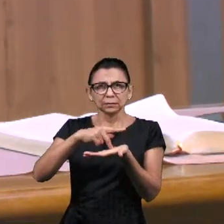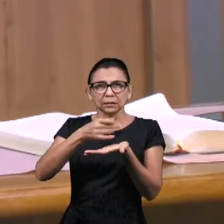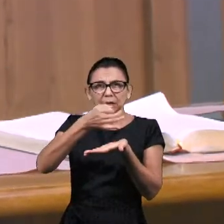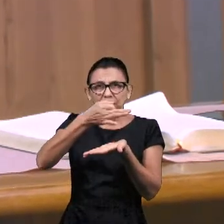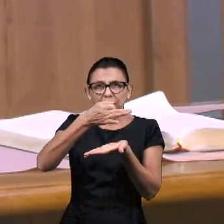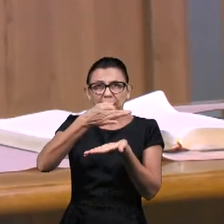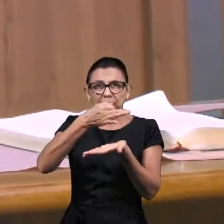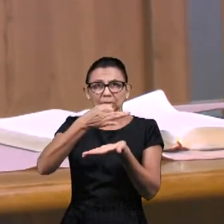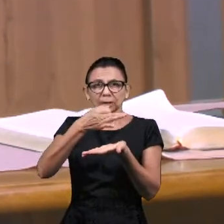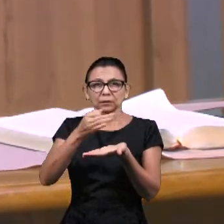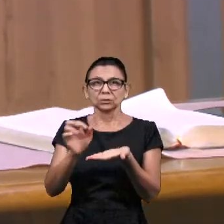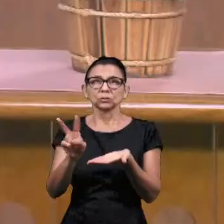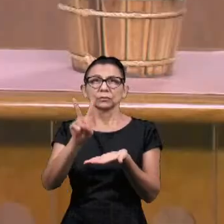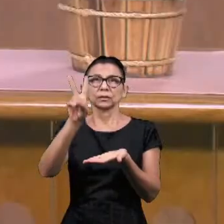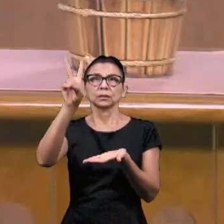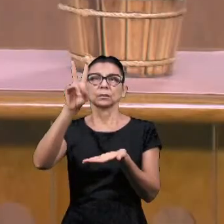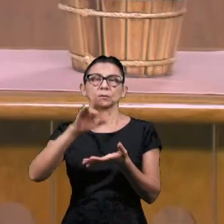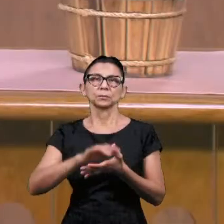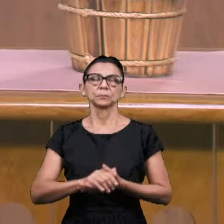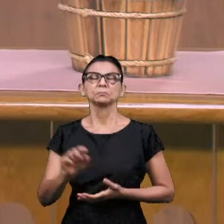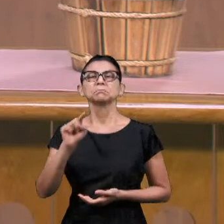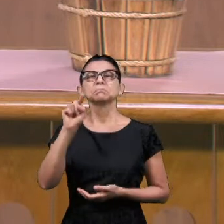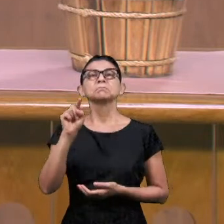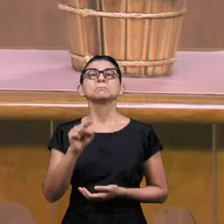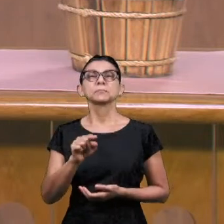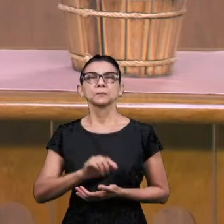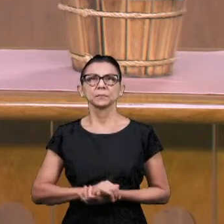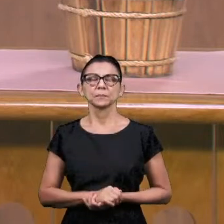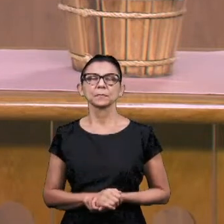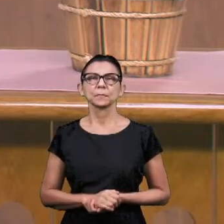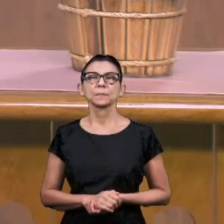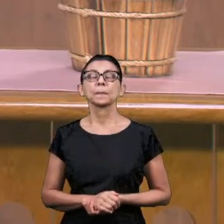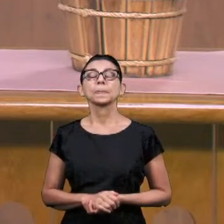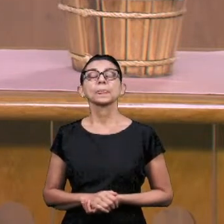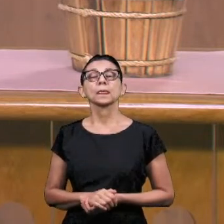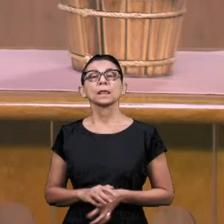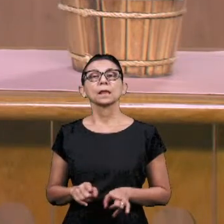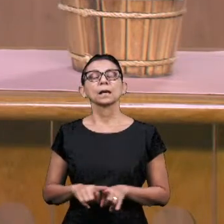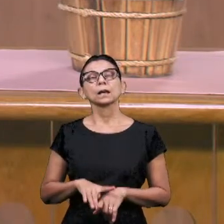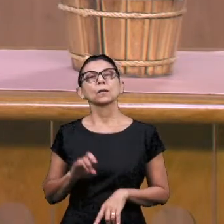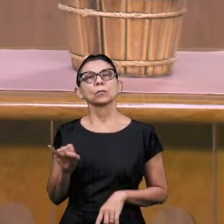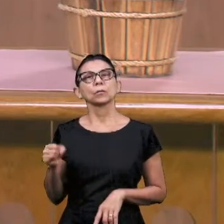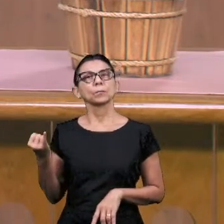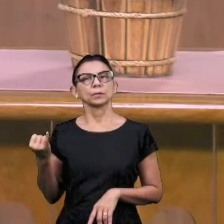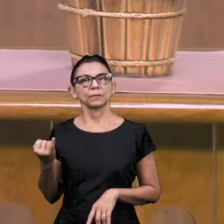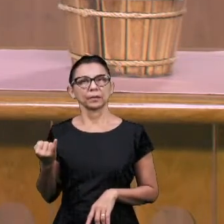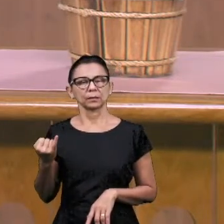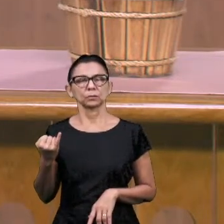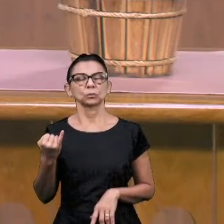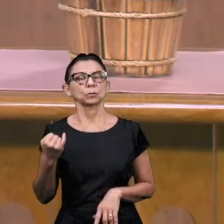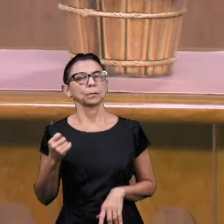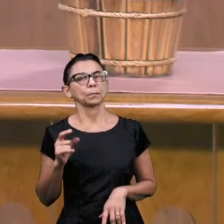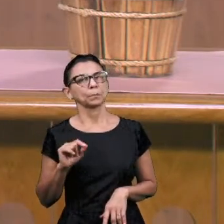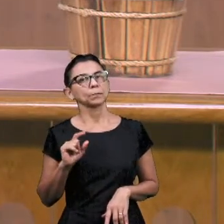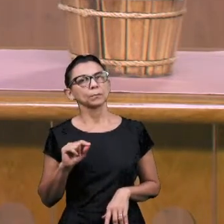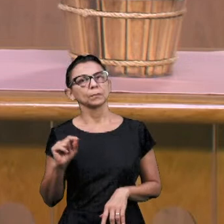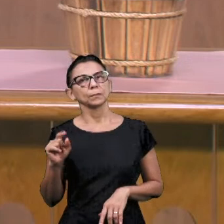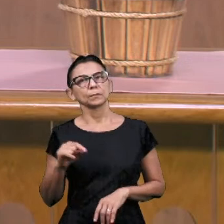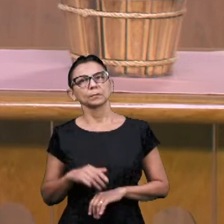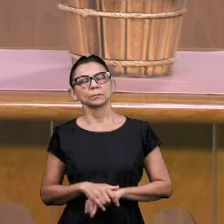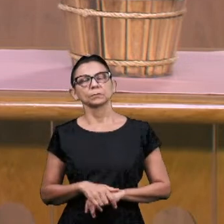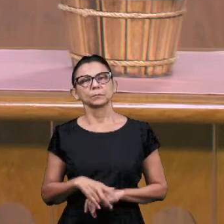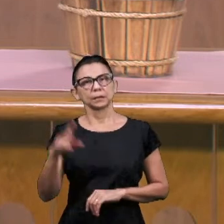parábola, quem é a pérola de grande valor? E aí eu aproveito para lembrar